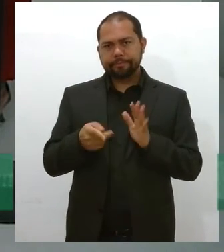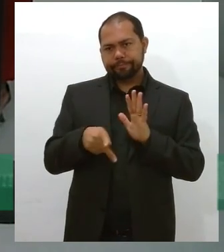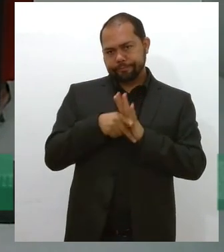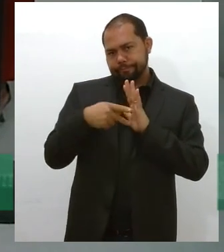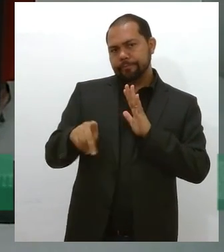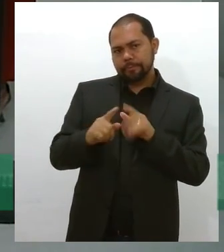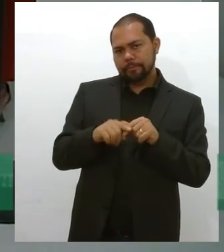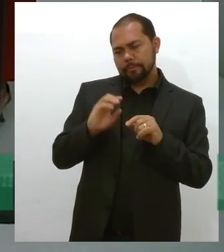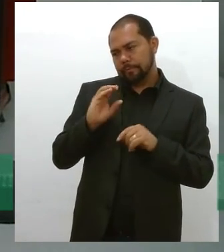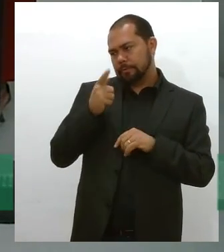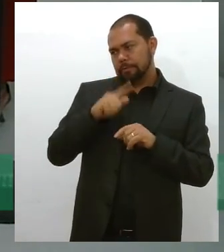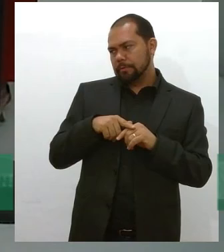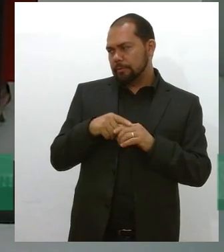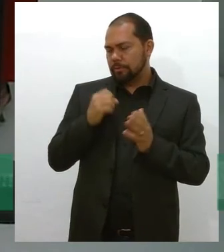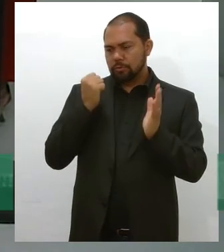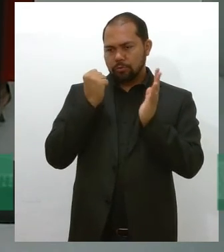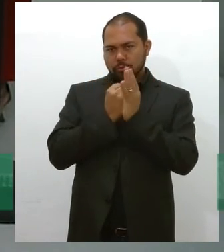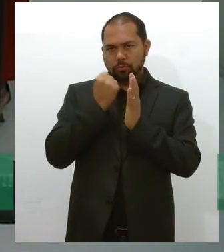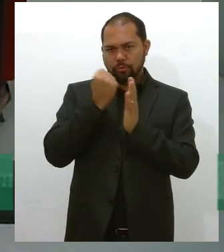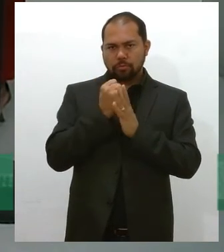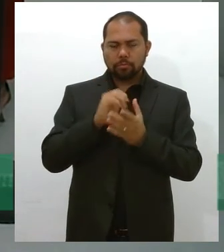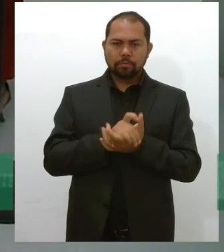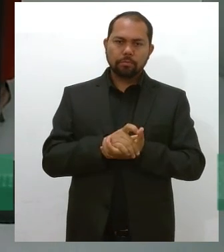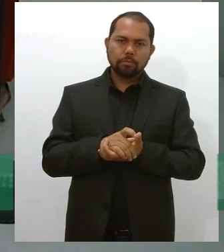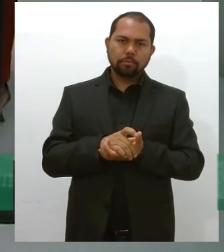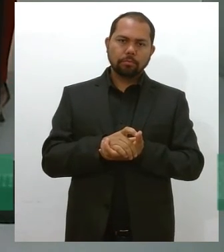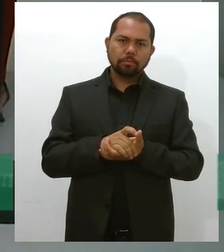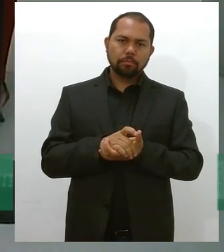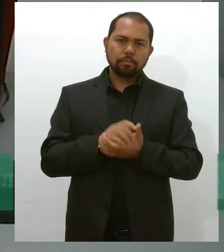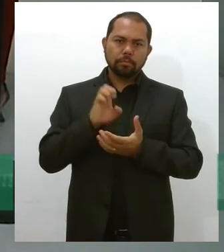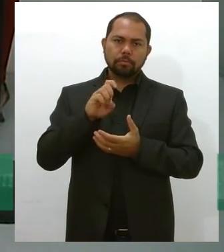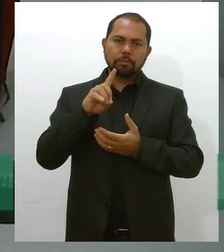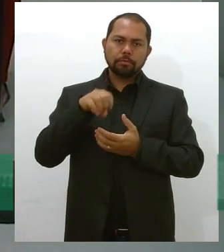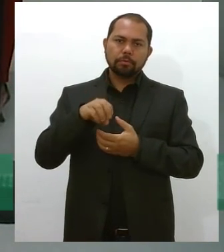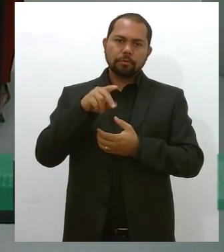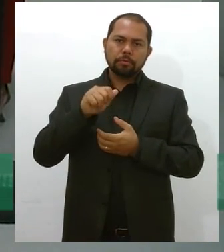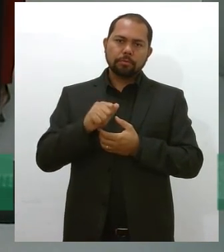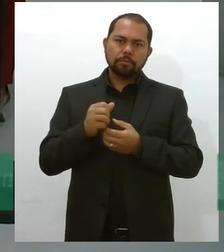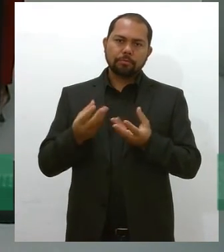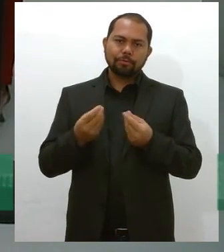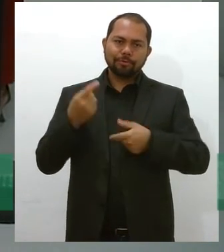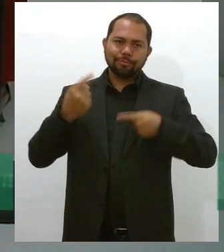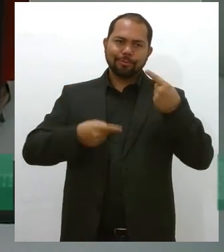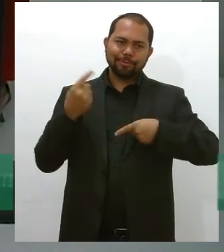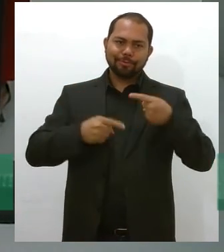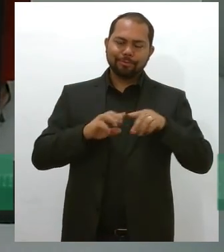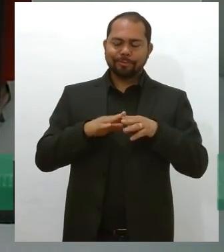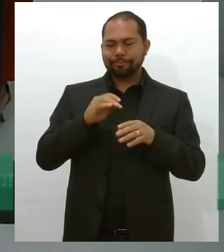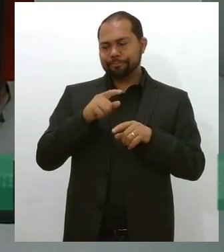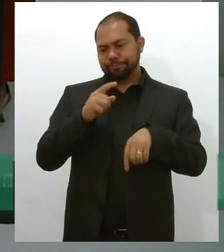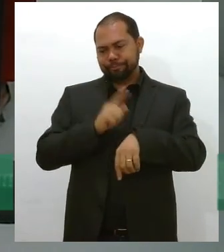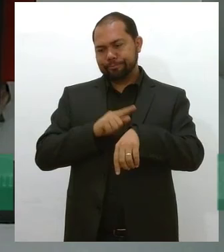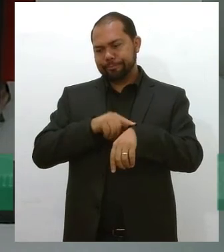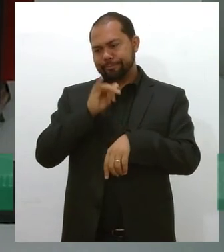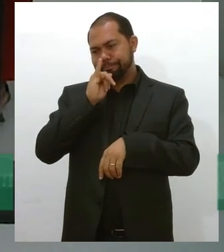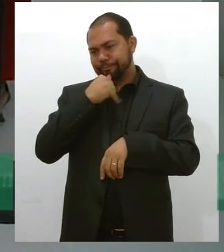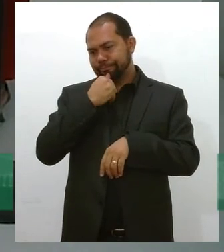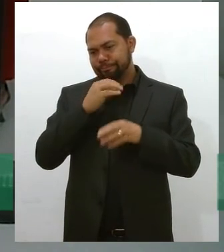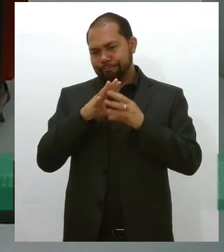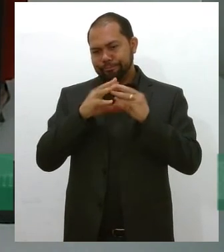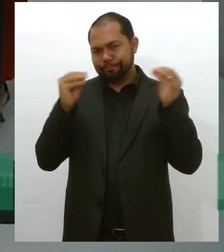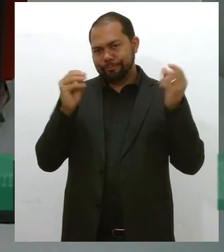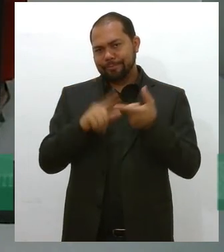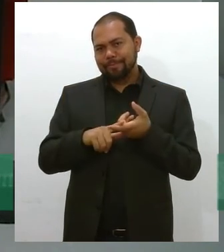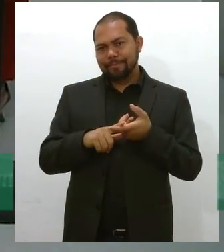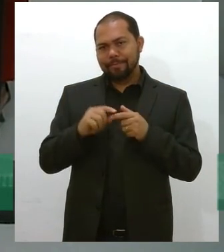não reconhecesse. Edna, a gente tinha muita coisa para discutir, mas nosso tempo, infelizmente, acabou, né? Mas amanhã também